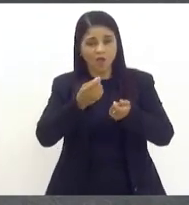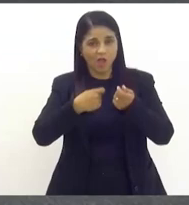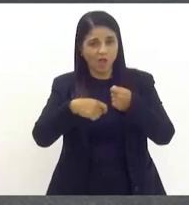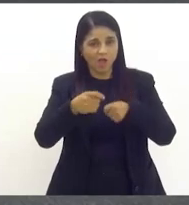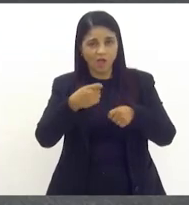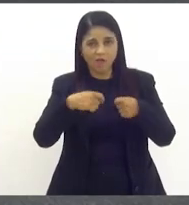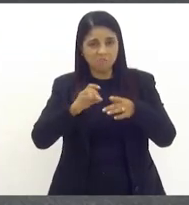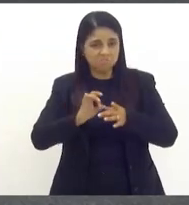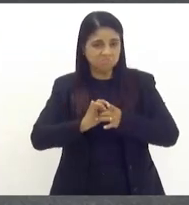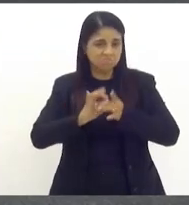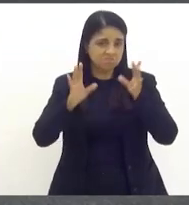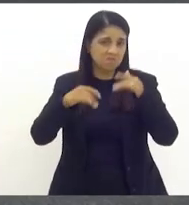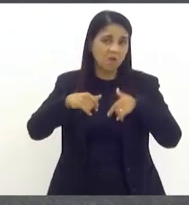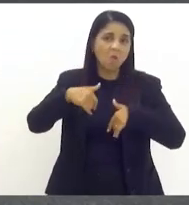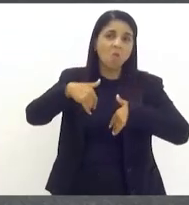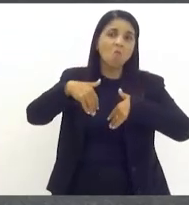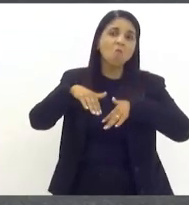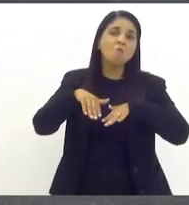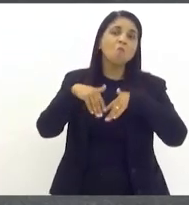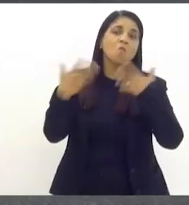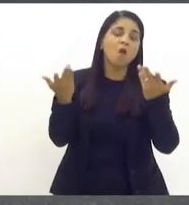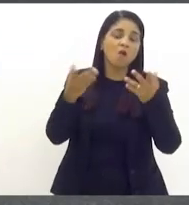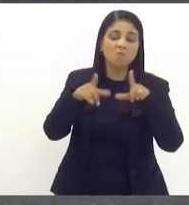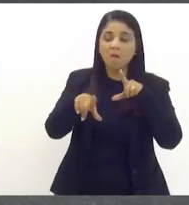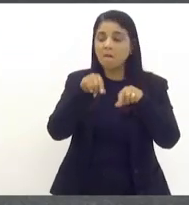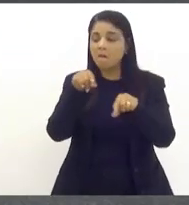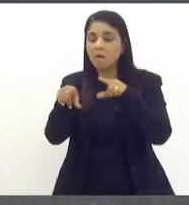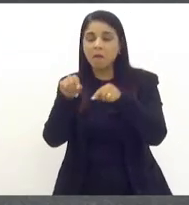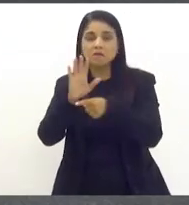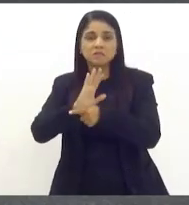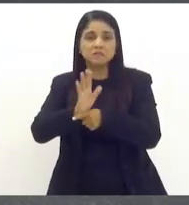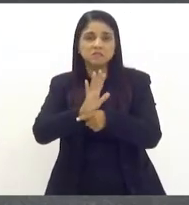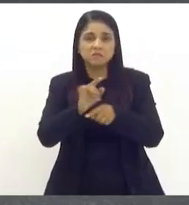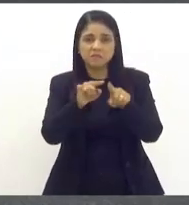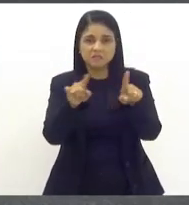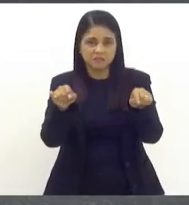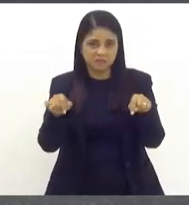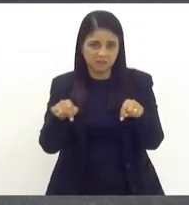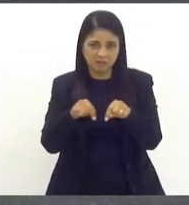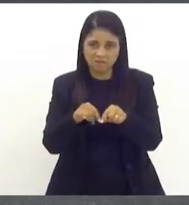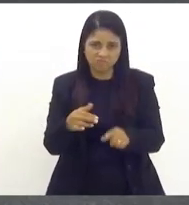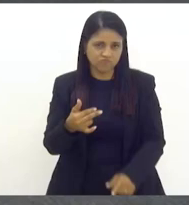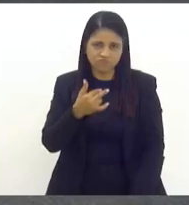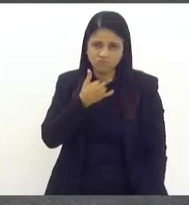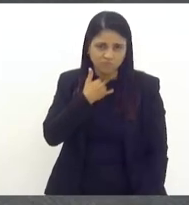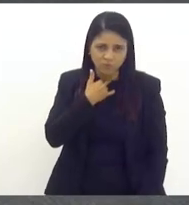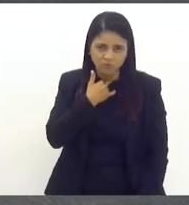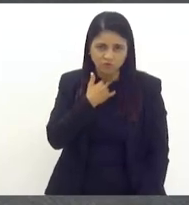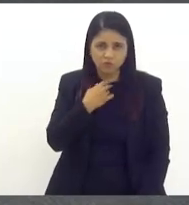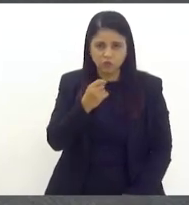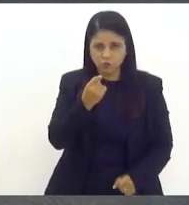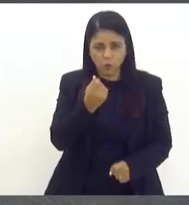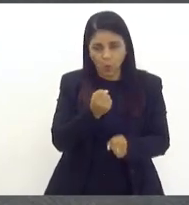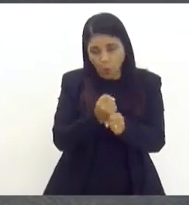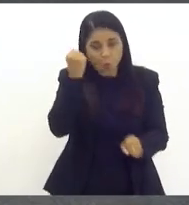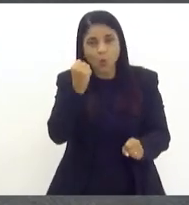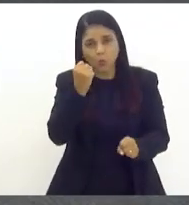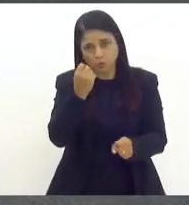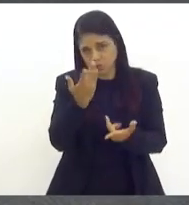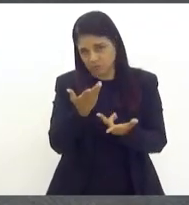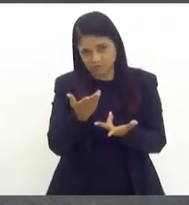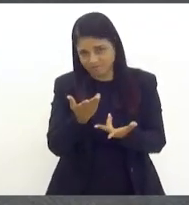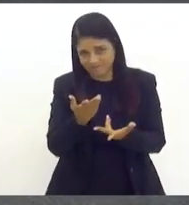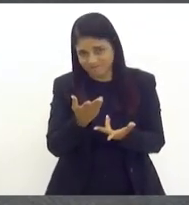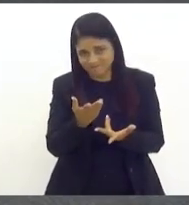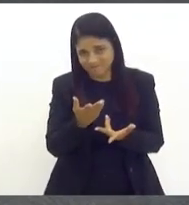decidir quais filmes vai exibir em suas salas porque não pode ser só o lucro né ou